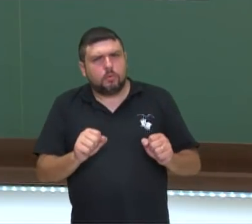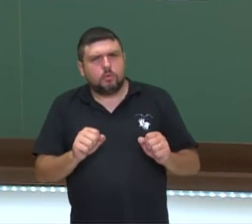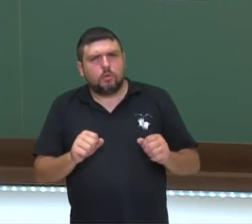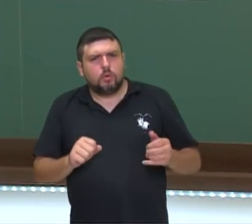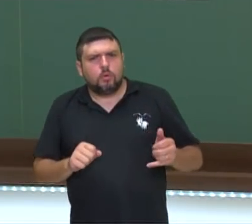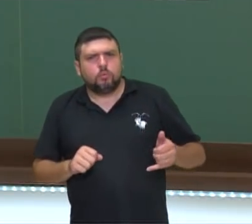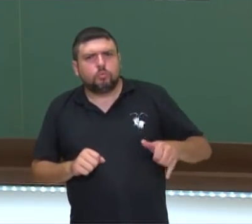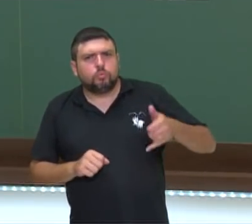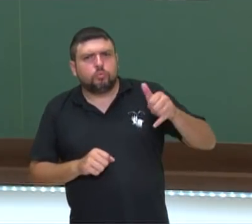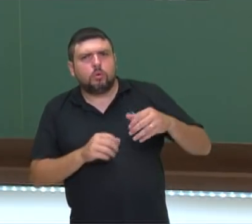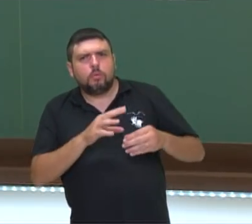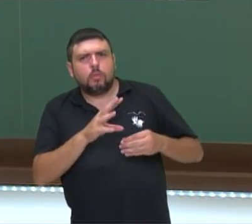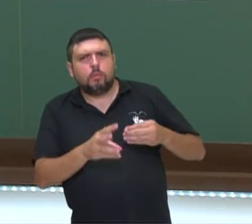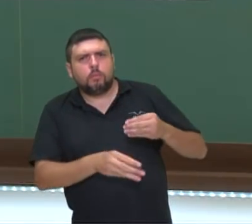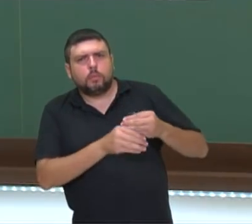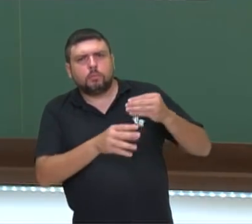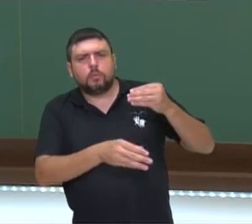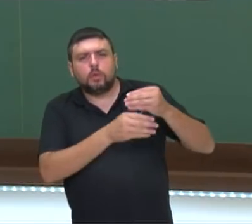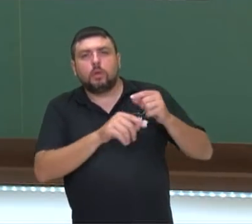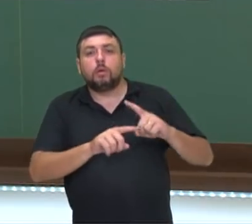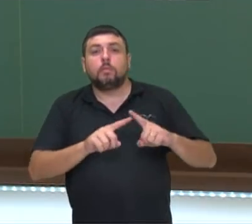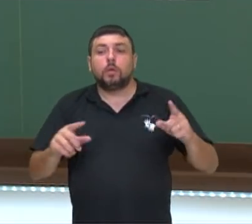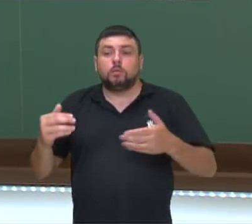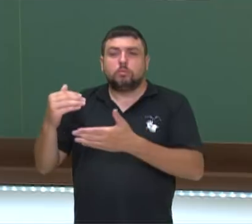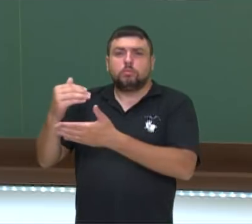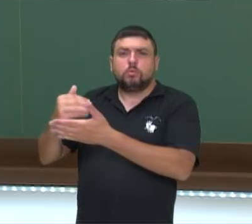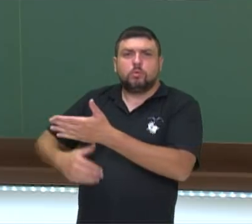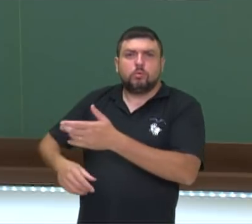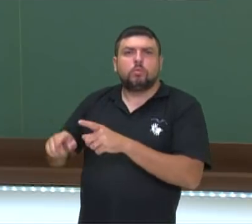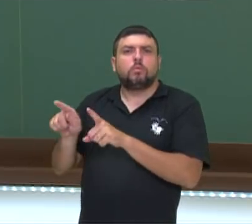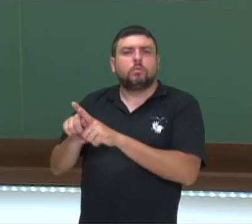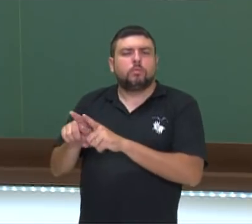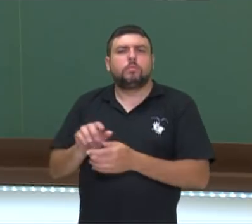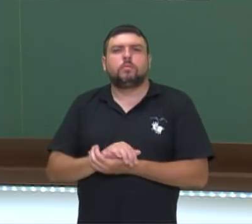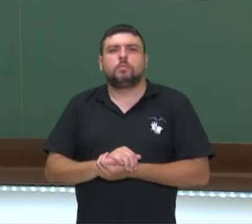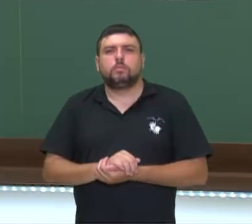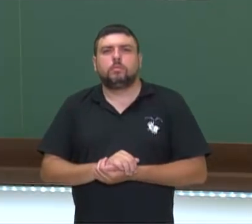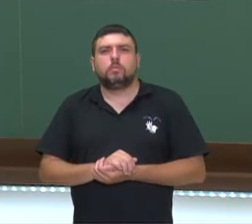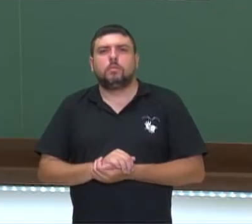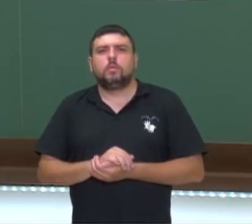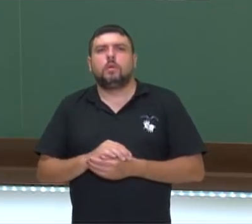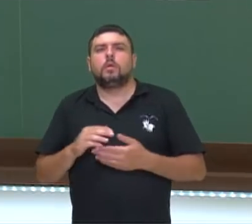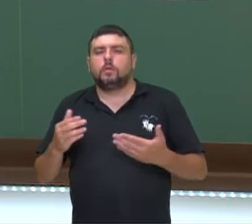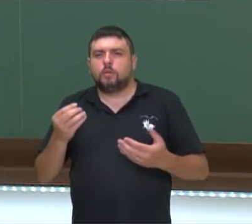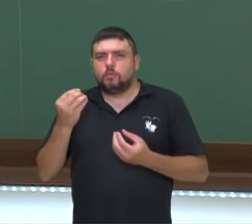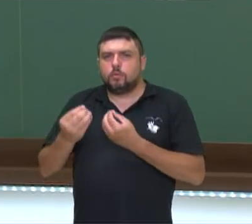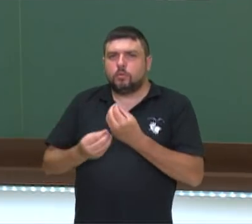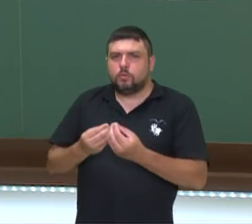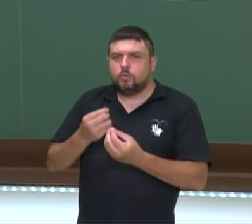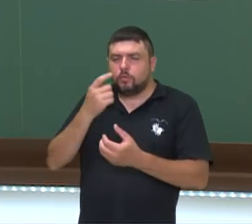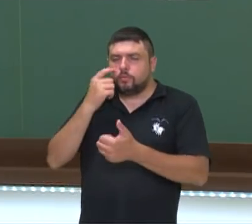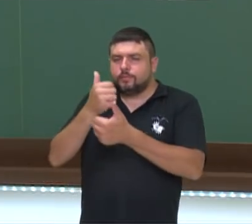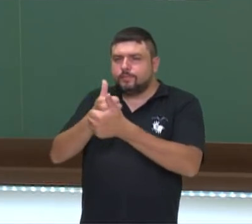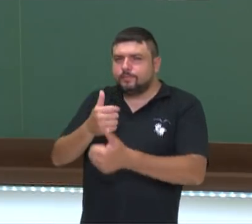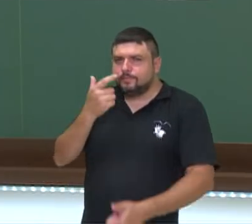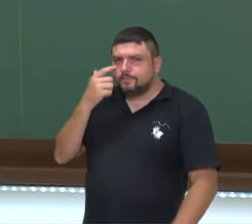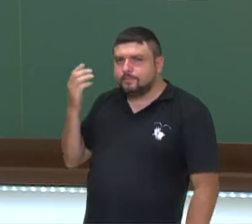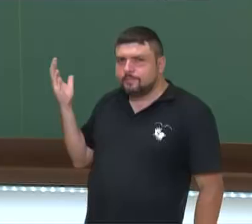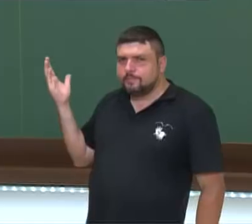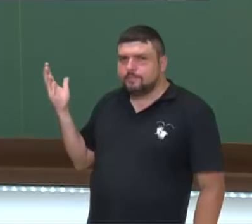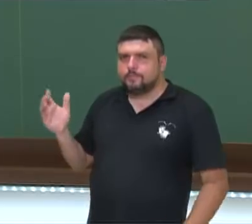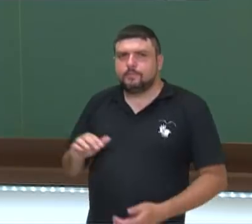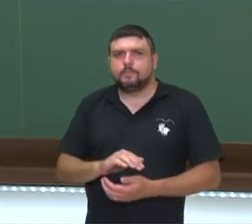aumentos sucessivos quanto descontos sucessivos. Ó, aumento de 10%, eu somo 100 mais 10, 0,1 mais